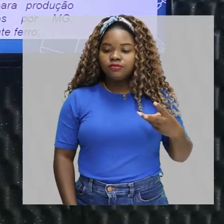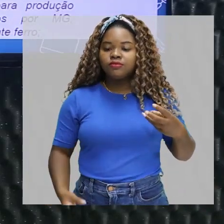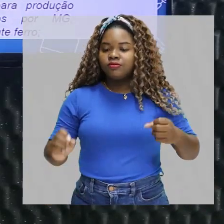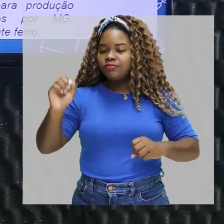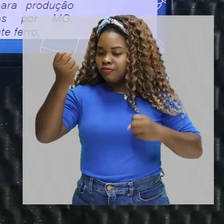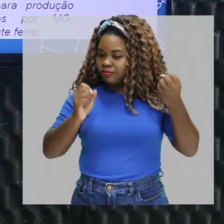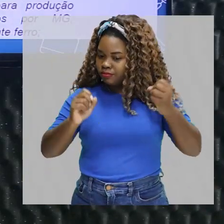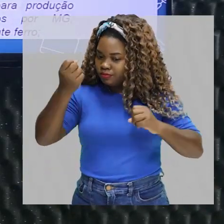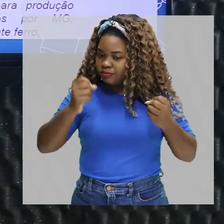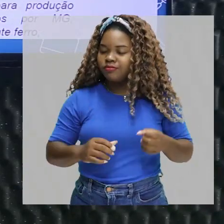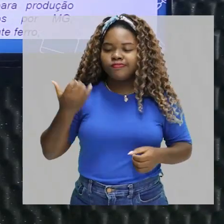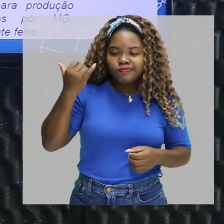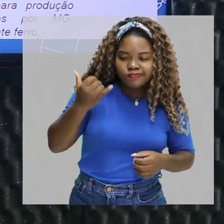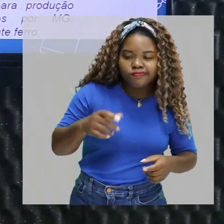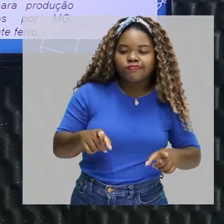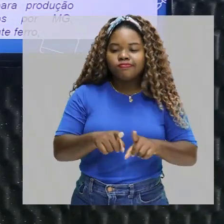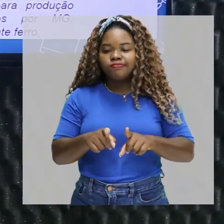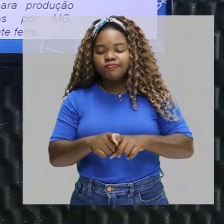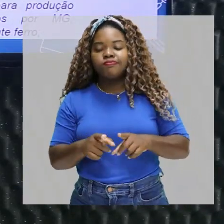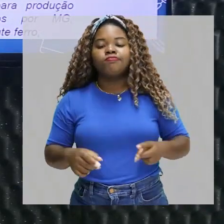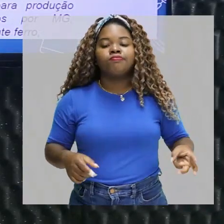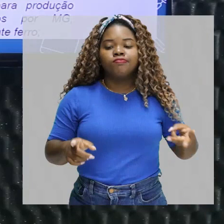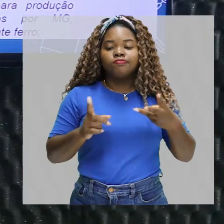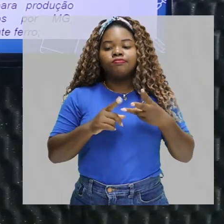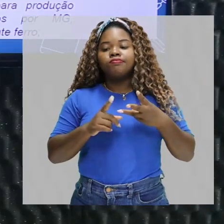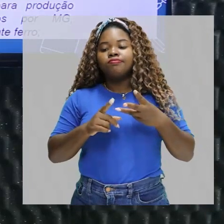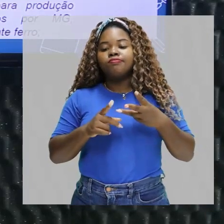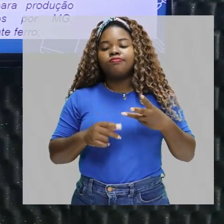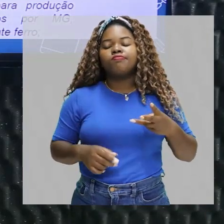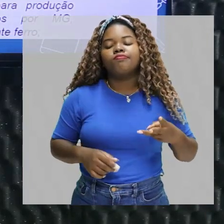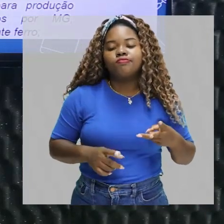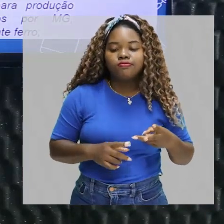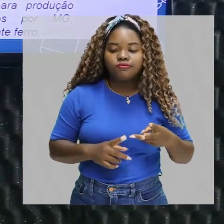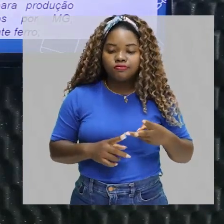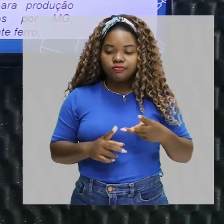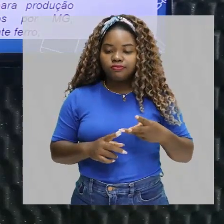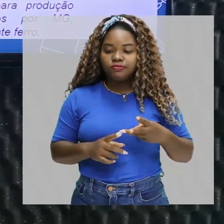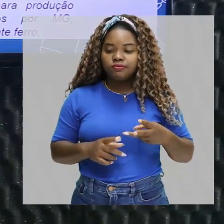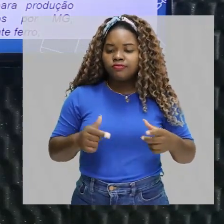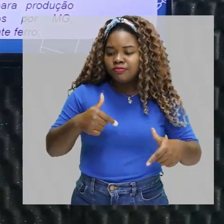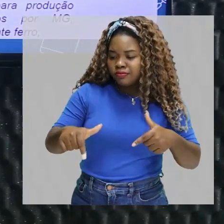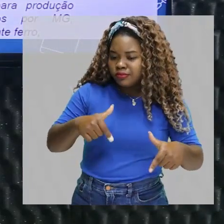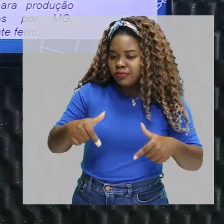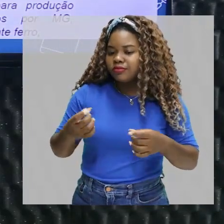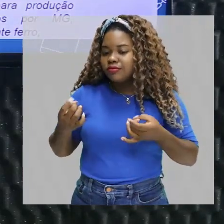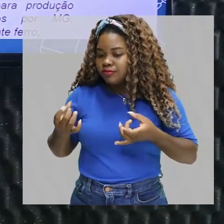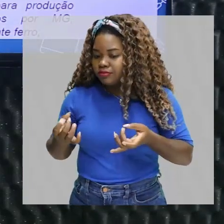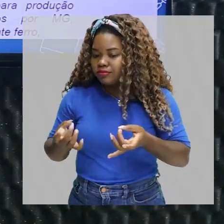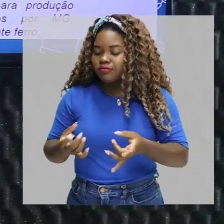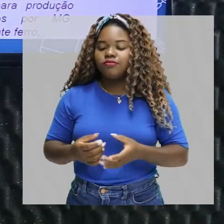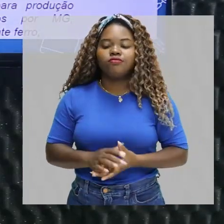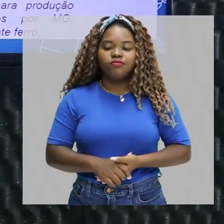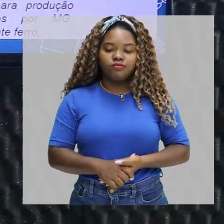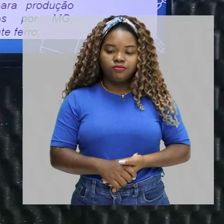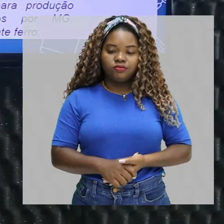industrial a geração de energia a construção civil e o terceiro setor é a prestação de serviços é o comércio Tá certo